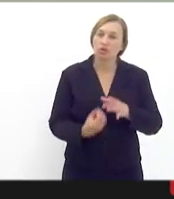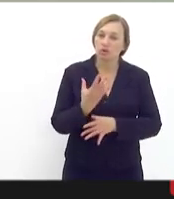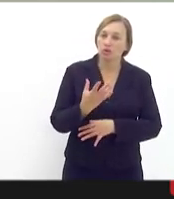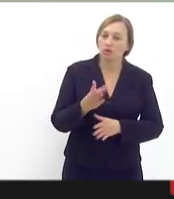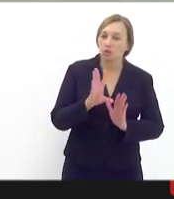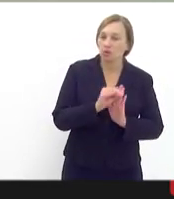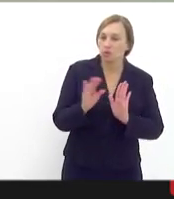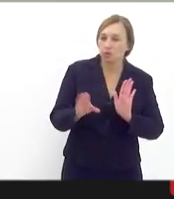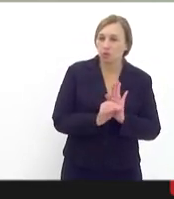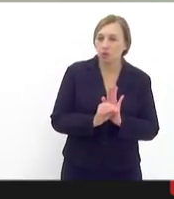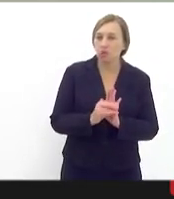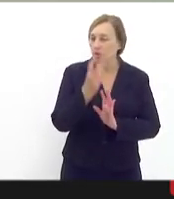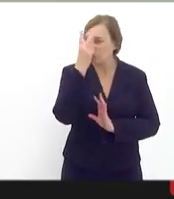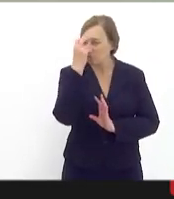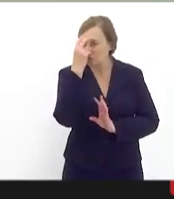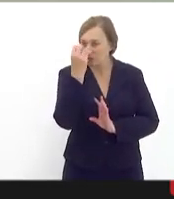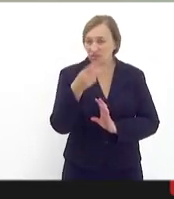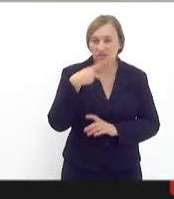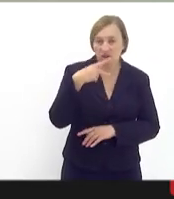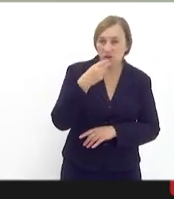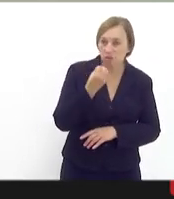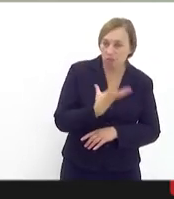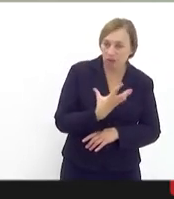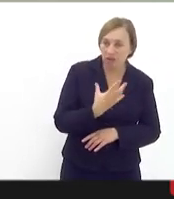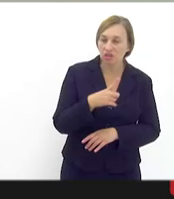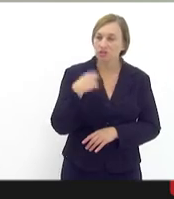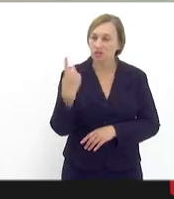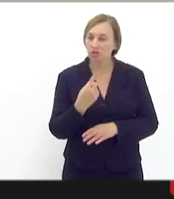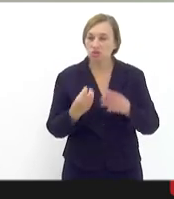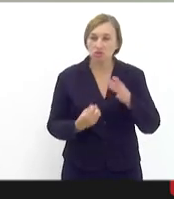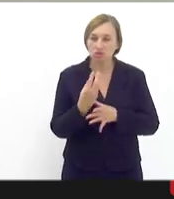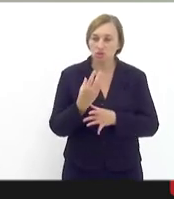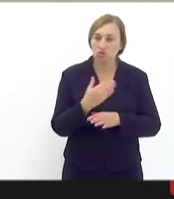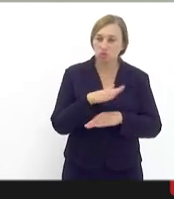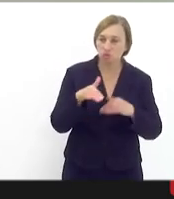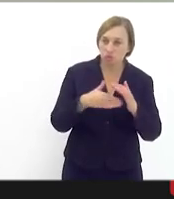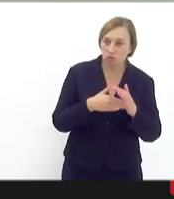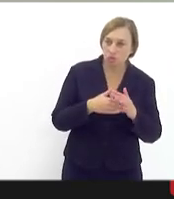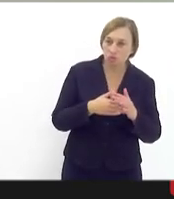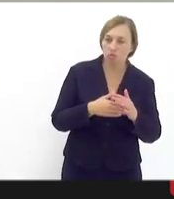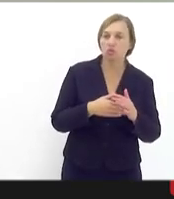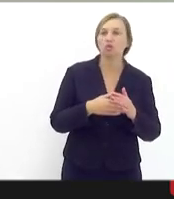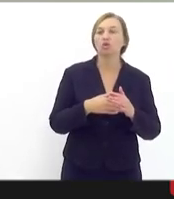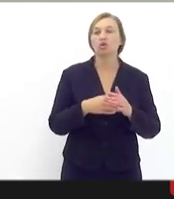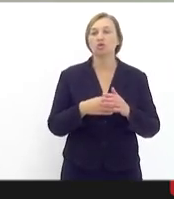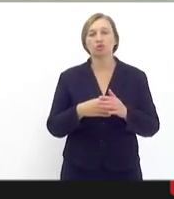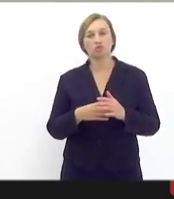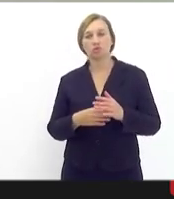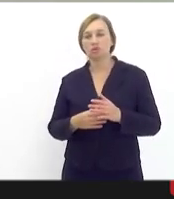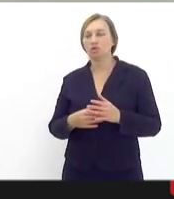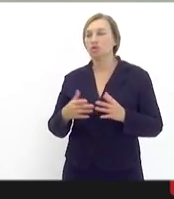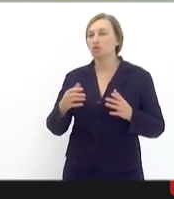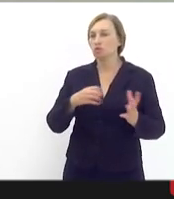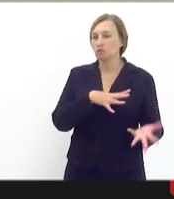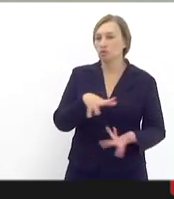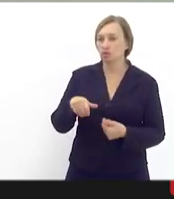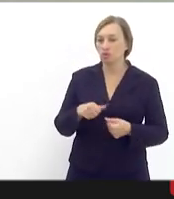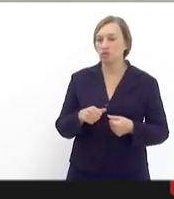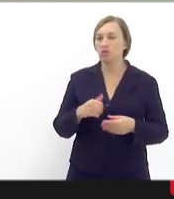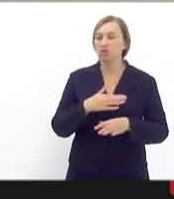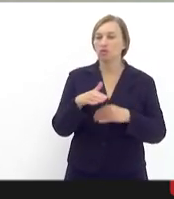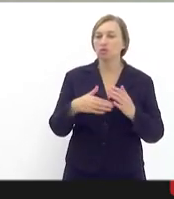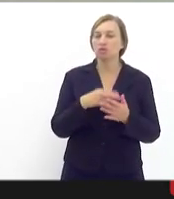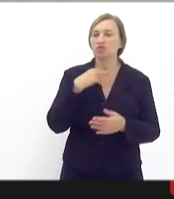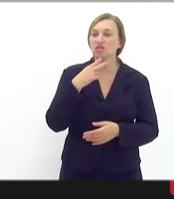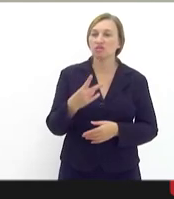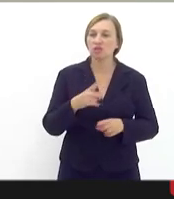conteúdo, como o Felipe colocou muito bem, hoje todos nós somos produtores, e nesse universo informacional onde todo mundo tem voz, mas